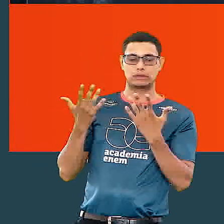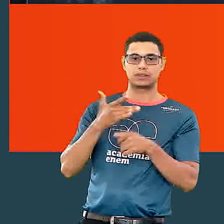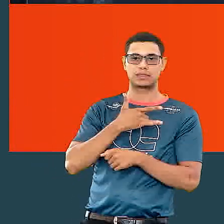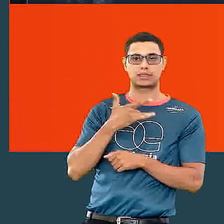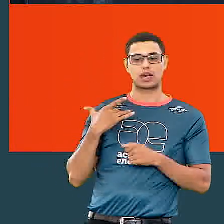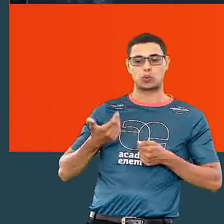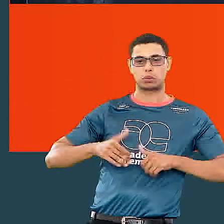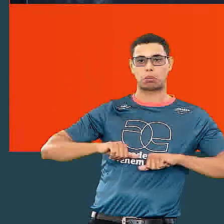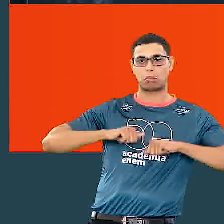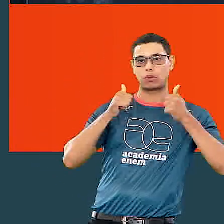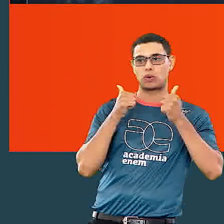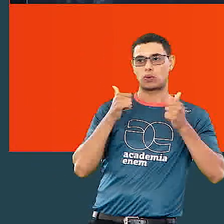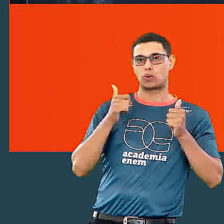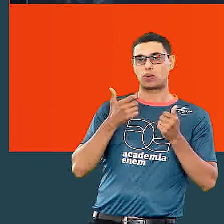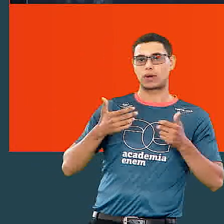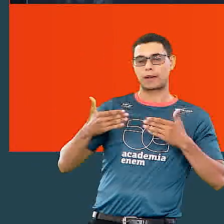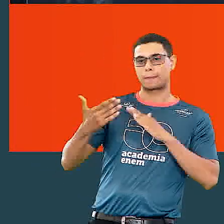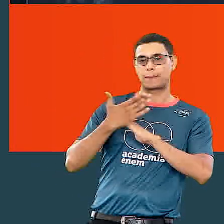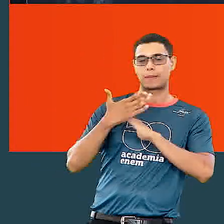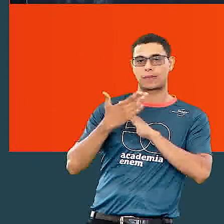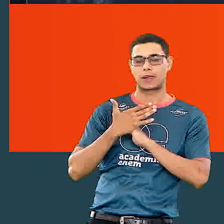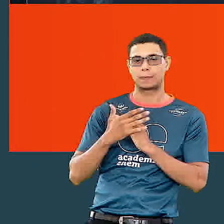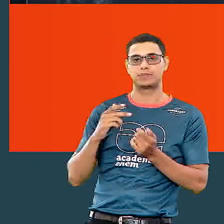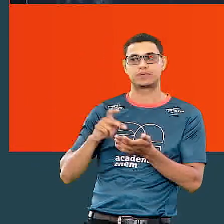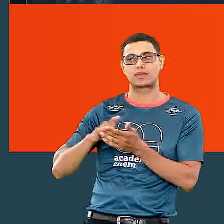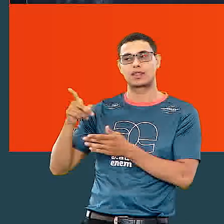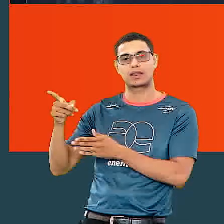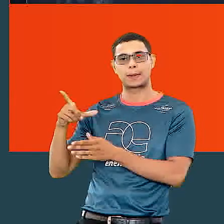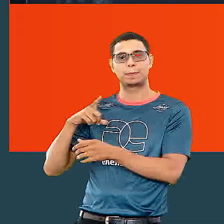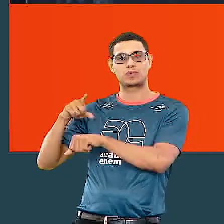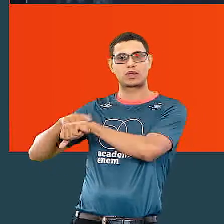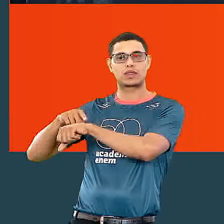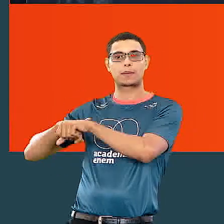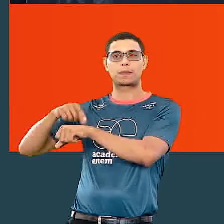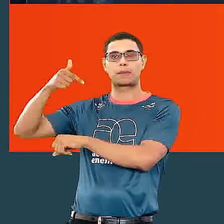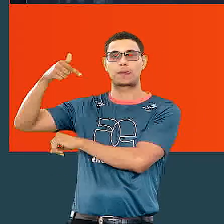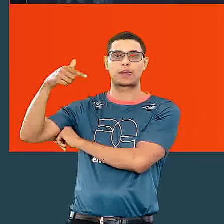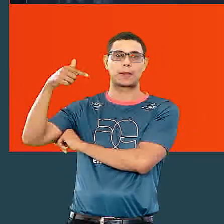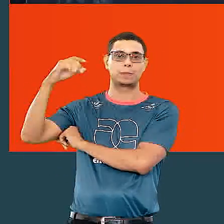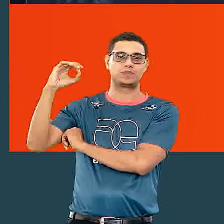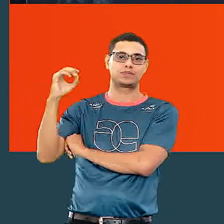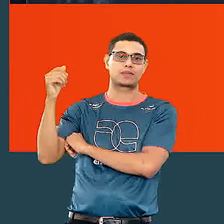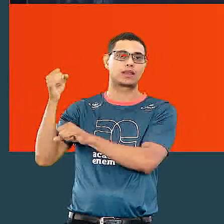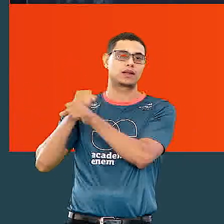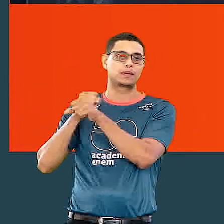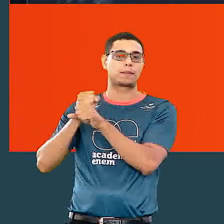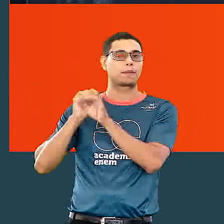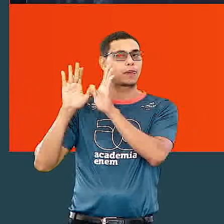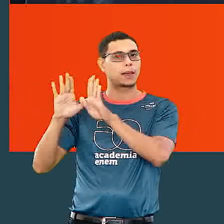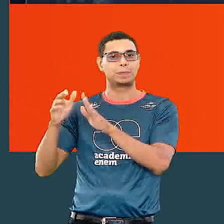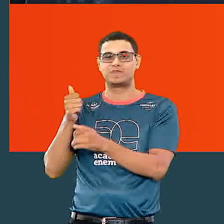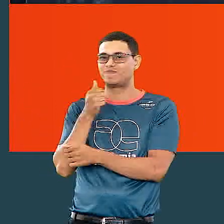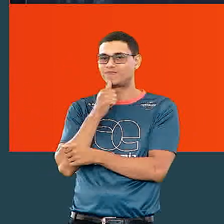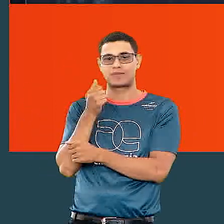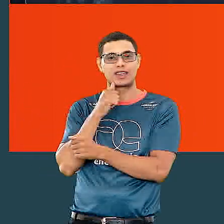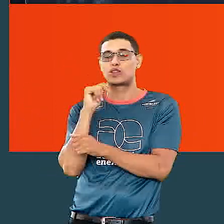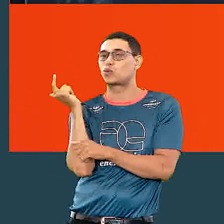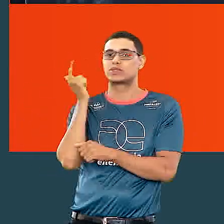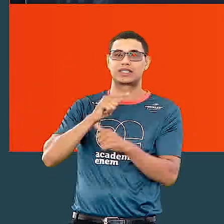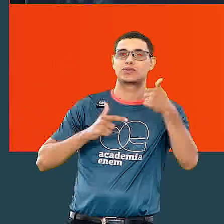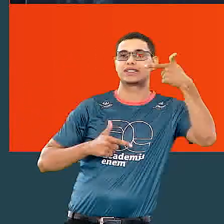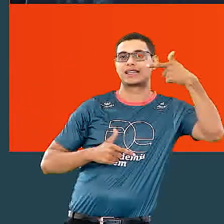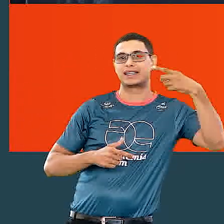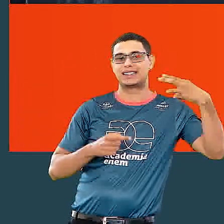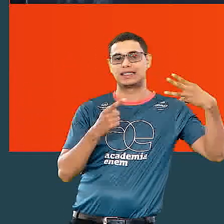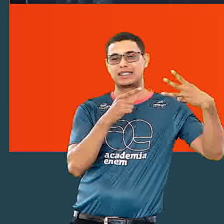jovem. Ela governou 70 anos, negada, 70 anos. Mas ela não bateu o Luís XIV. Luís XIV, 73 anos.